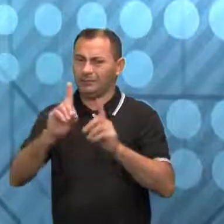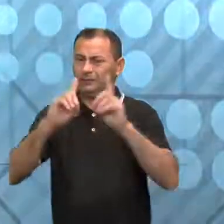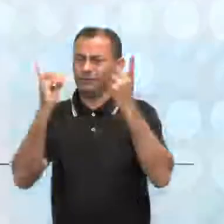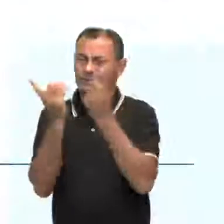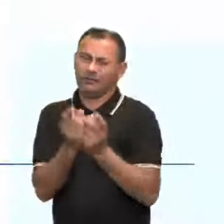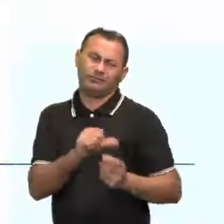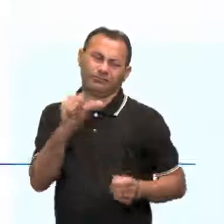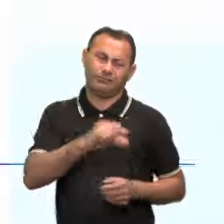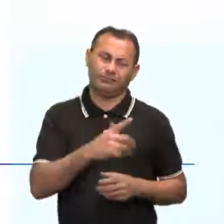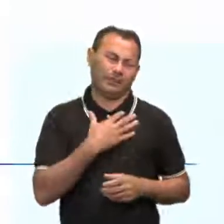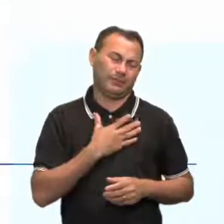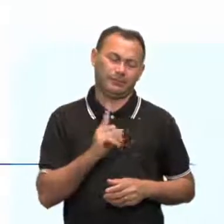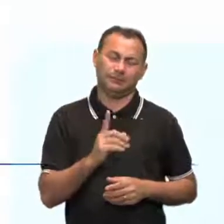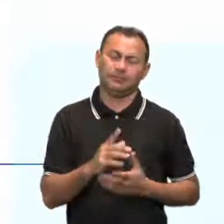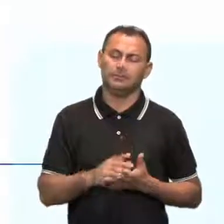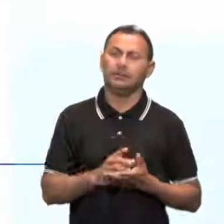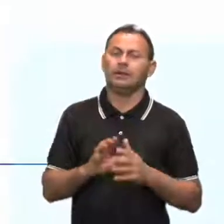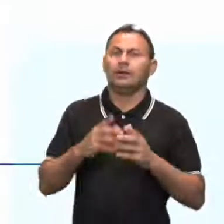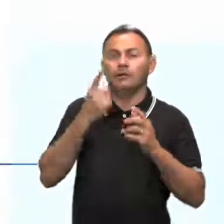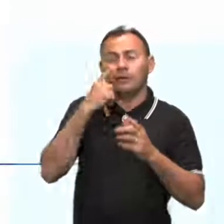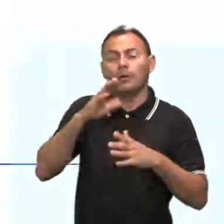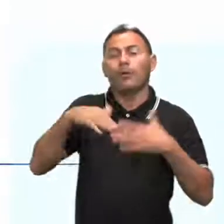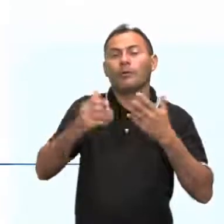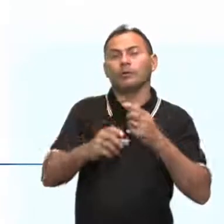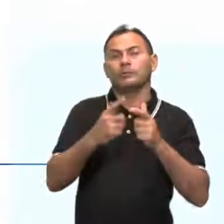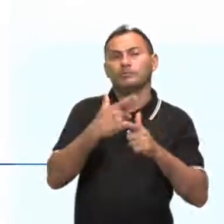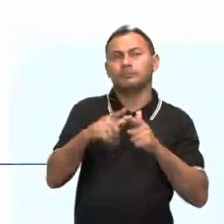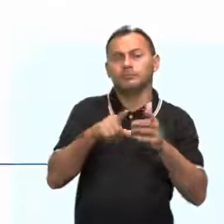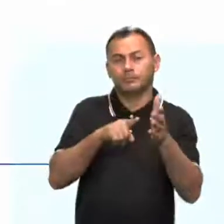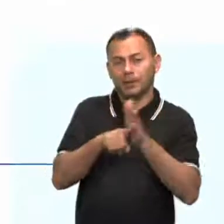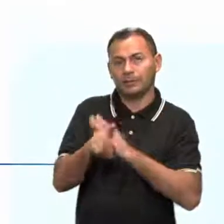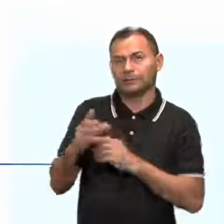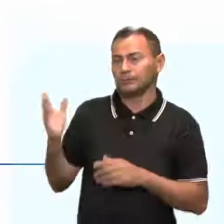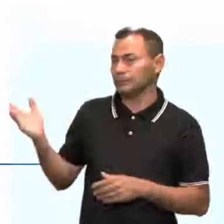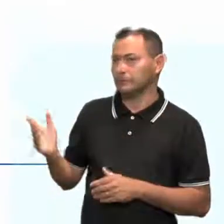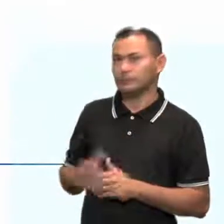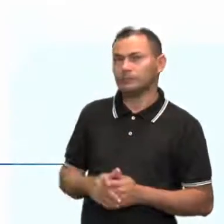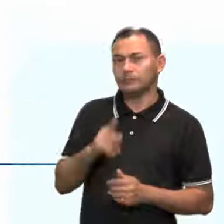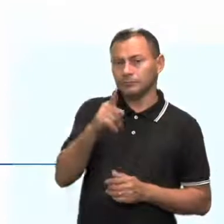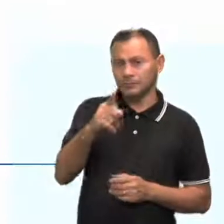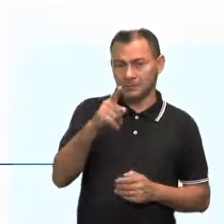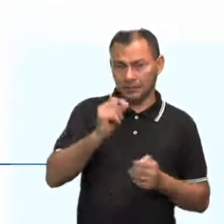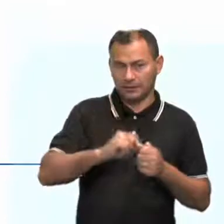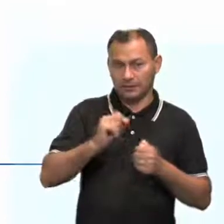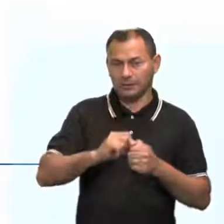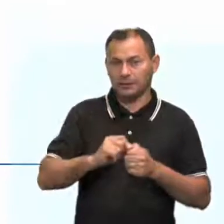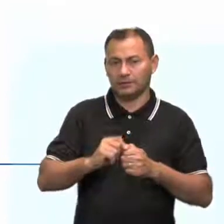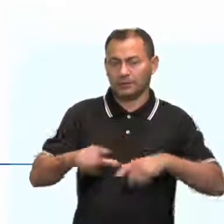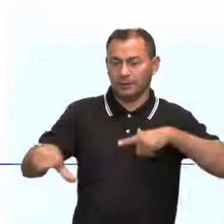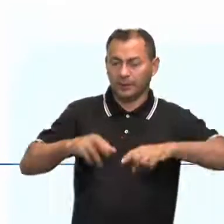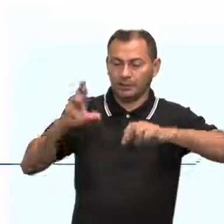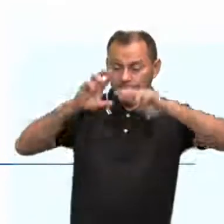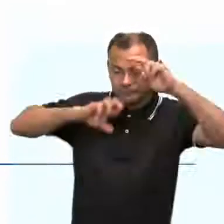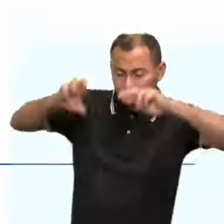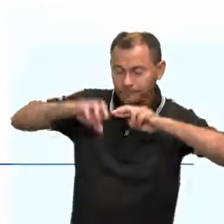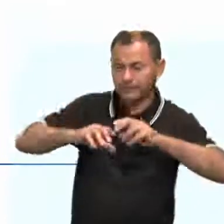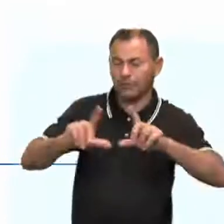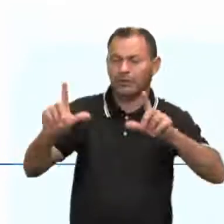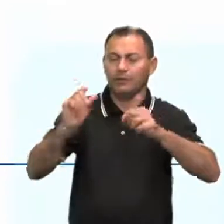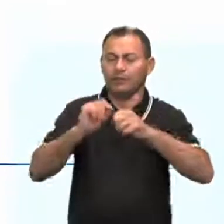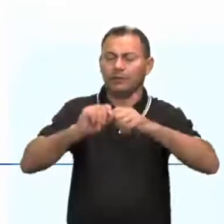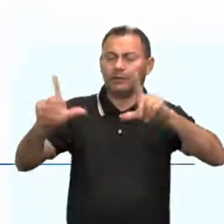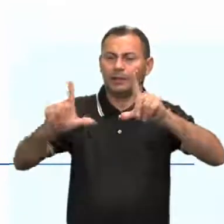Observando aqui no slide, então, qual que é o nosso problema? Você está prestando consultoria a uma